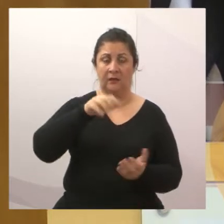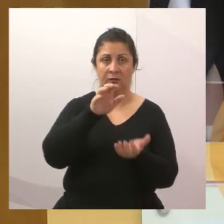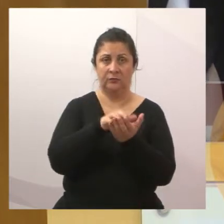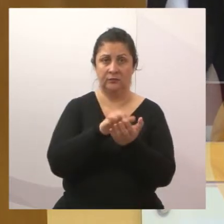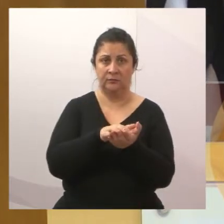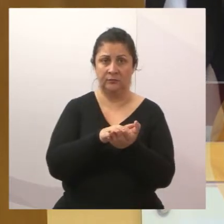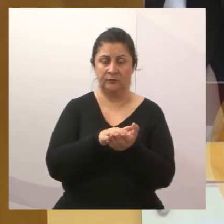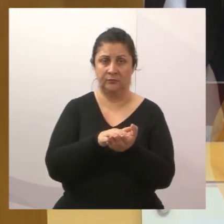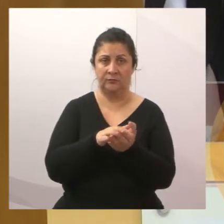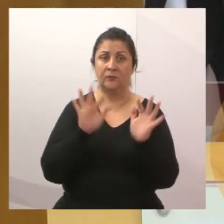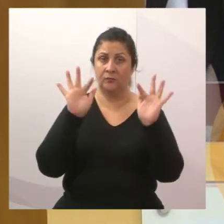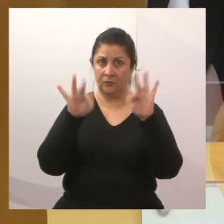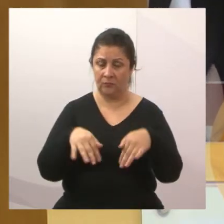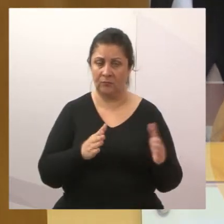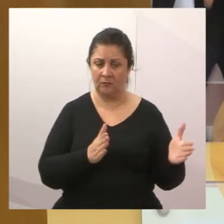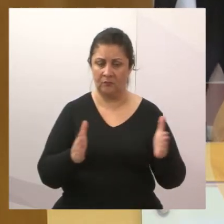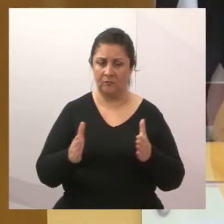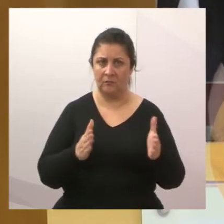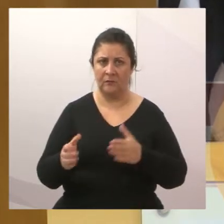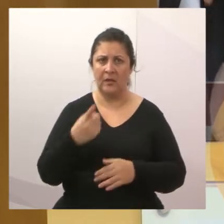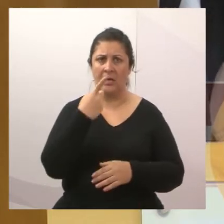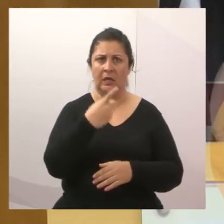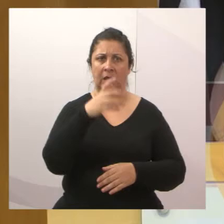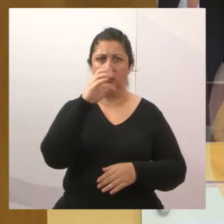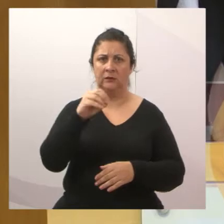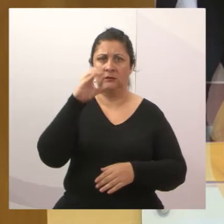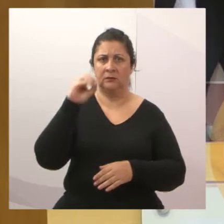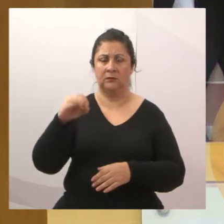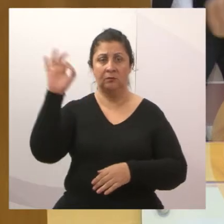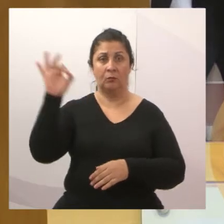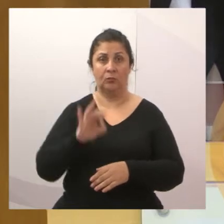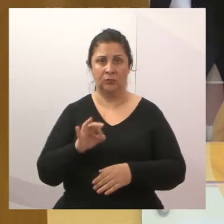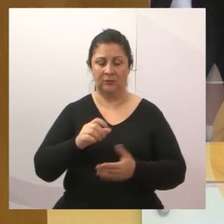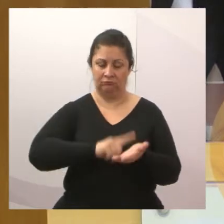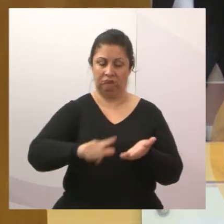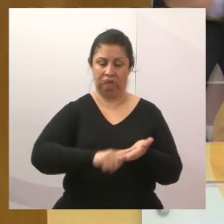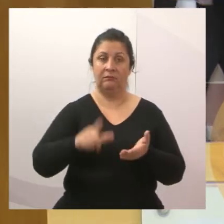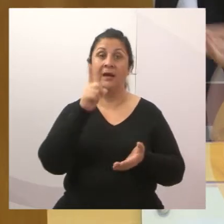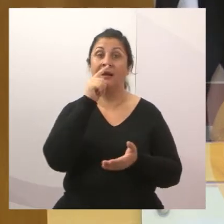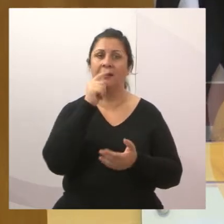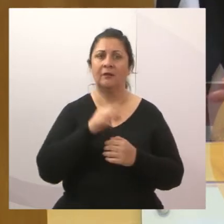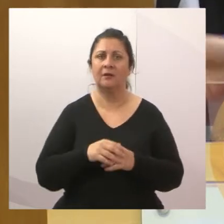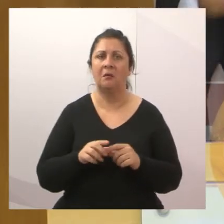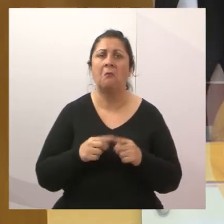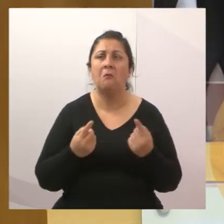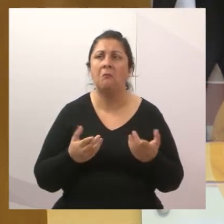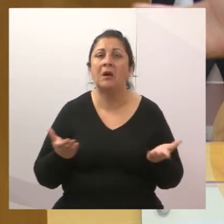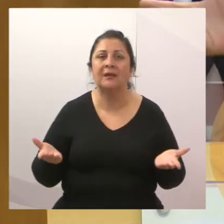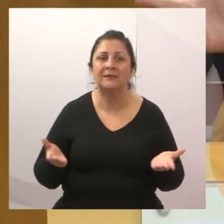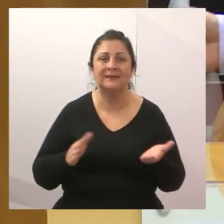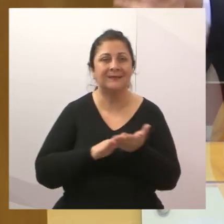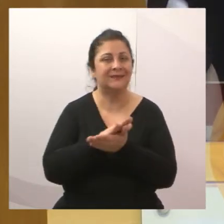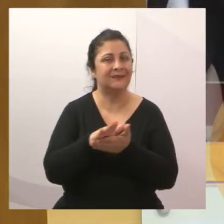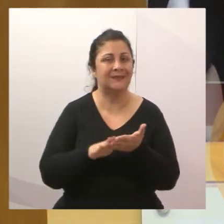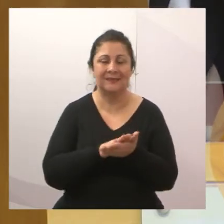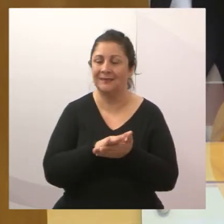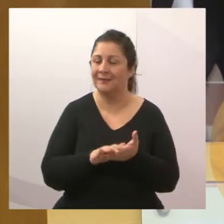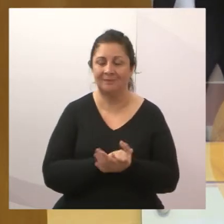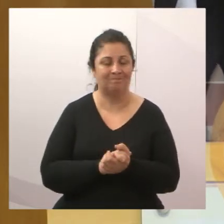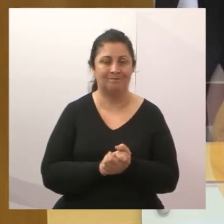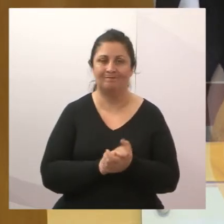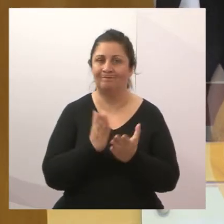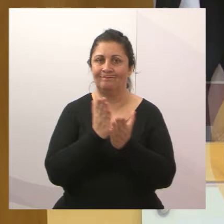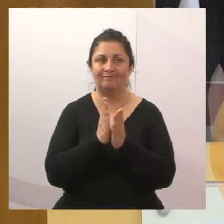do ano, no fim do seu mandato, 100% de esgoto tratado na cidade. O que andou? Nada. Eu conheço